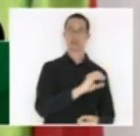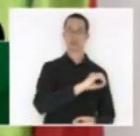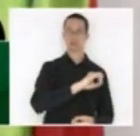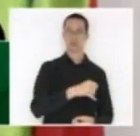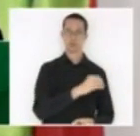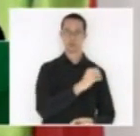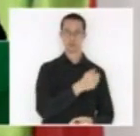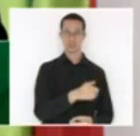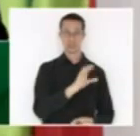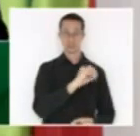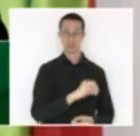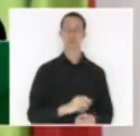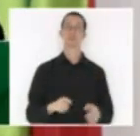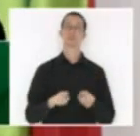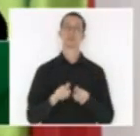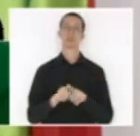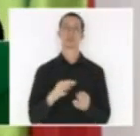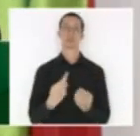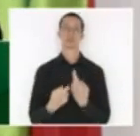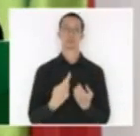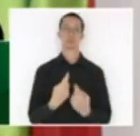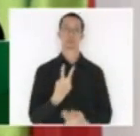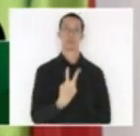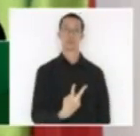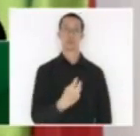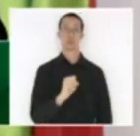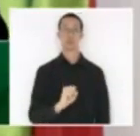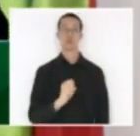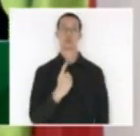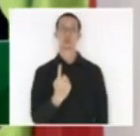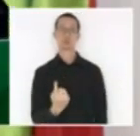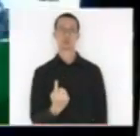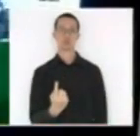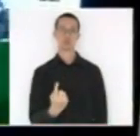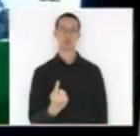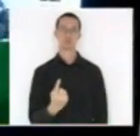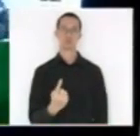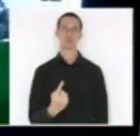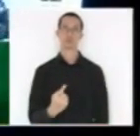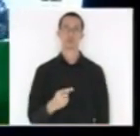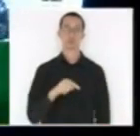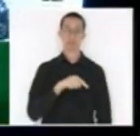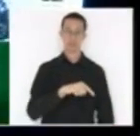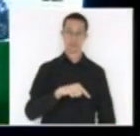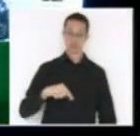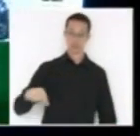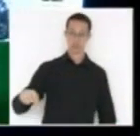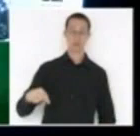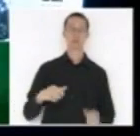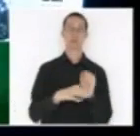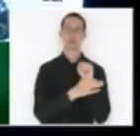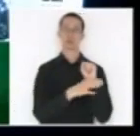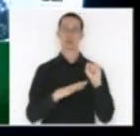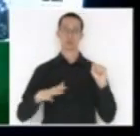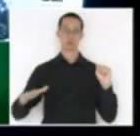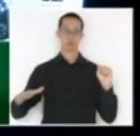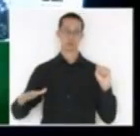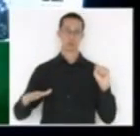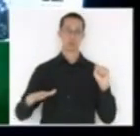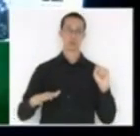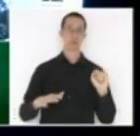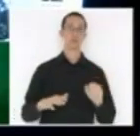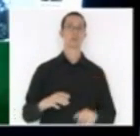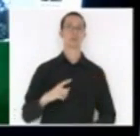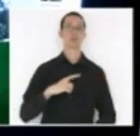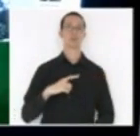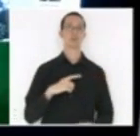SC-281, trecho entre São Pedro de Alcântara até São José, inclusive cruzando trechos do novo